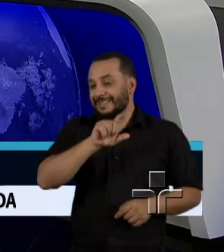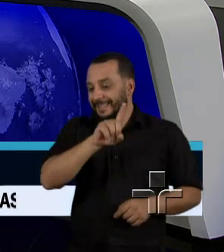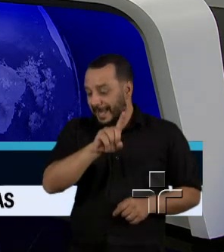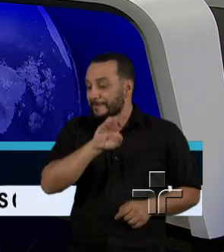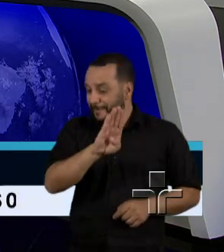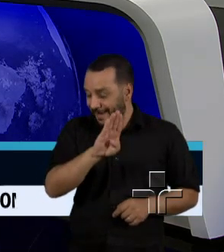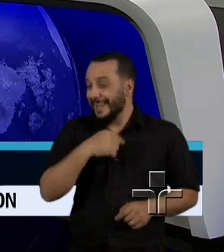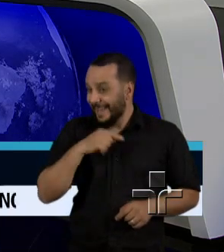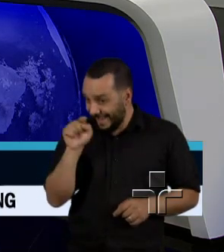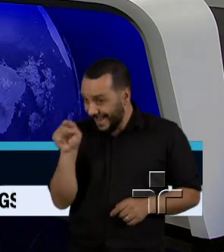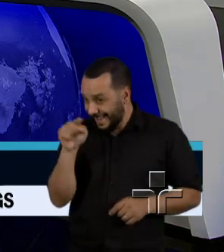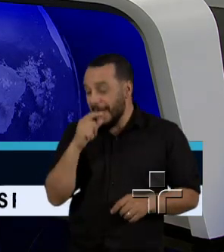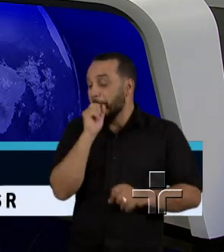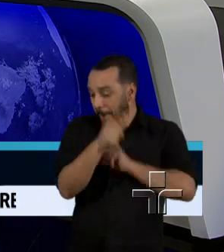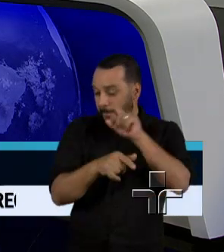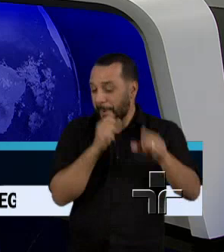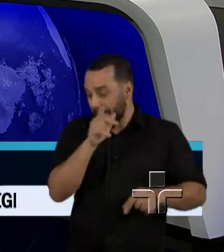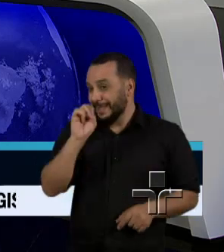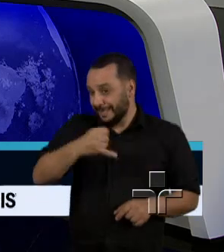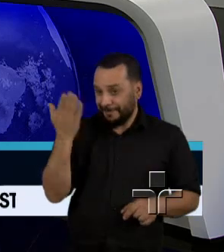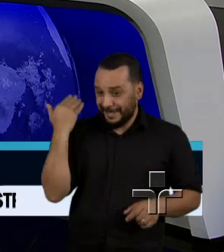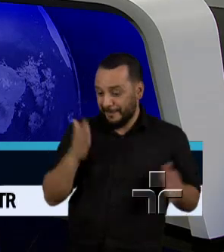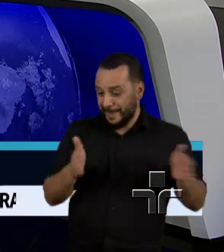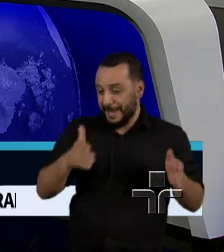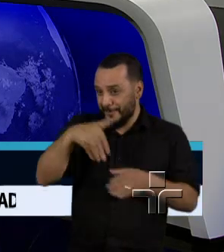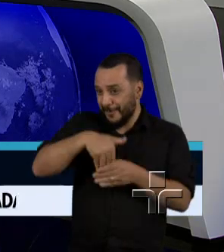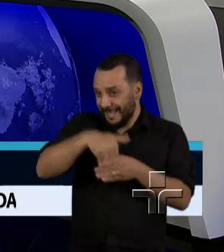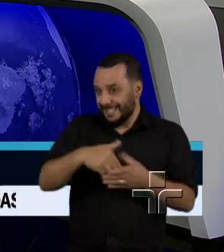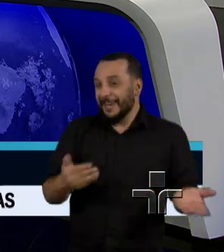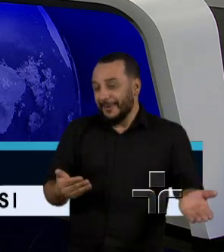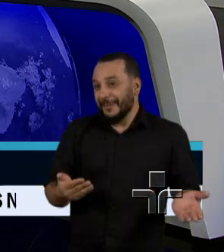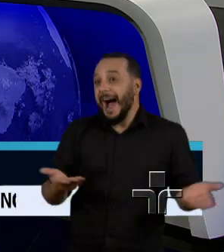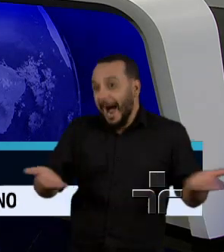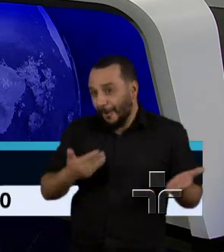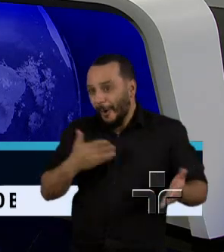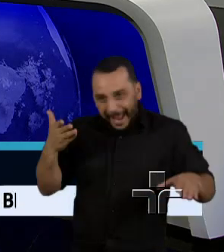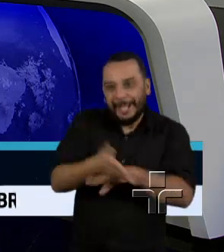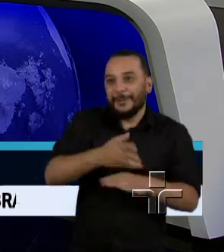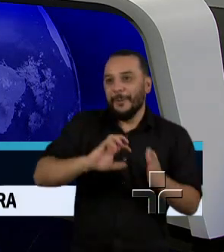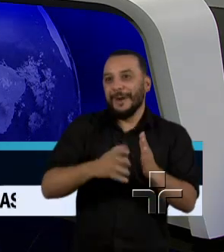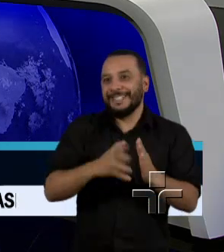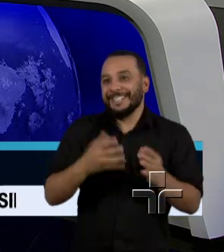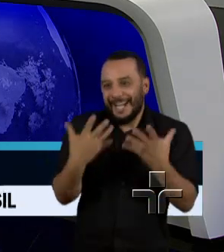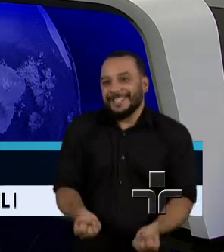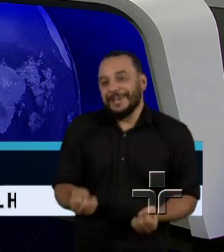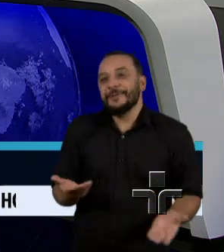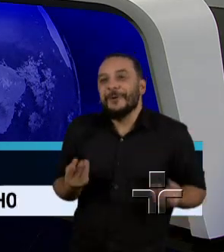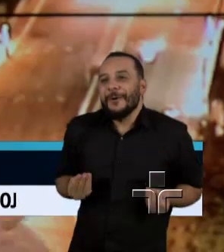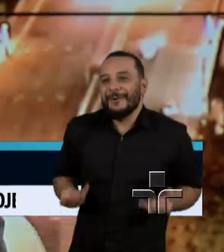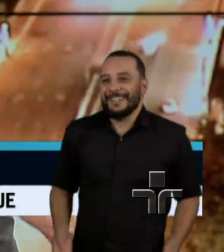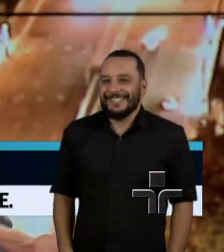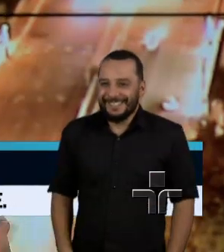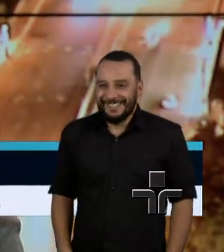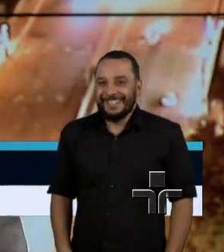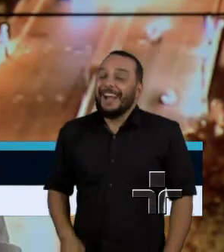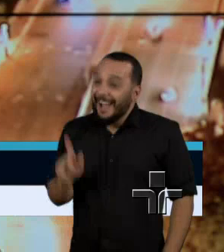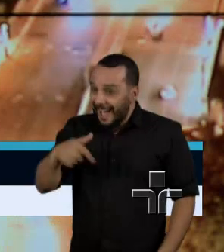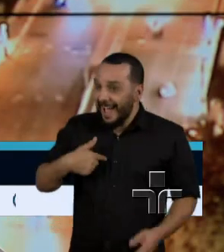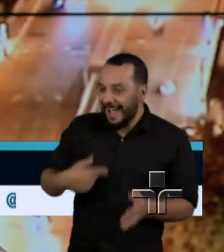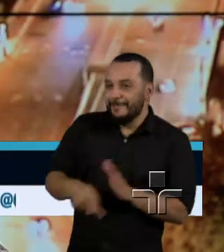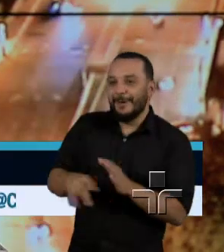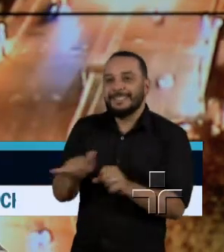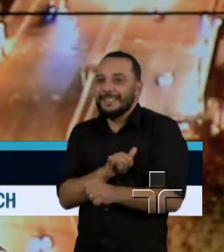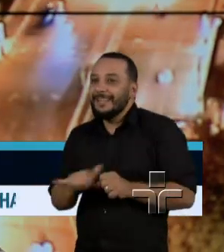jogo político aí, mas ele criticou muito o partido que ele está agora, né, Luiz? Você acha que pode ser um jogo político